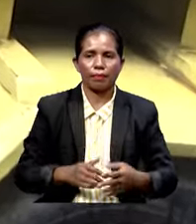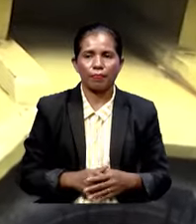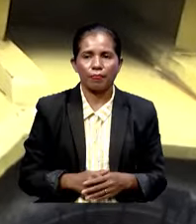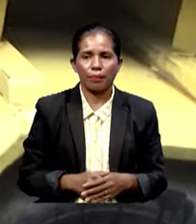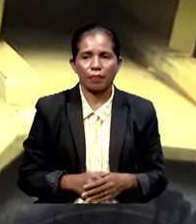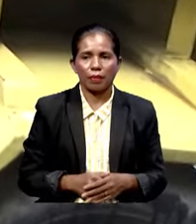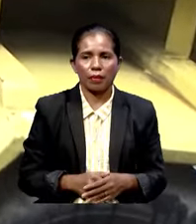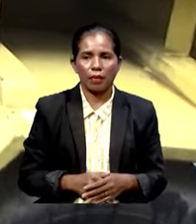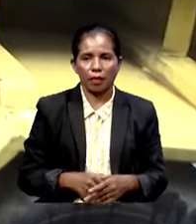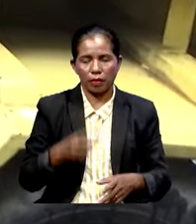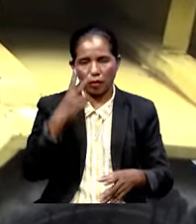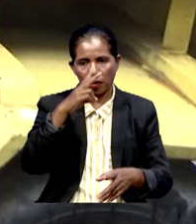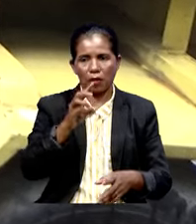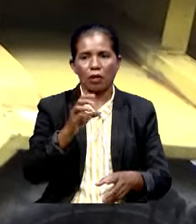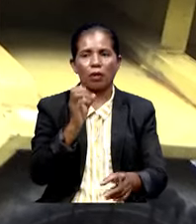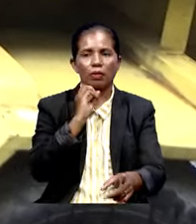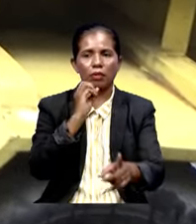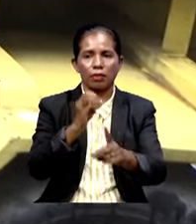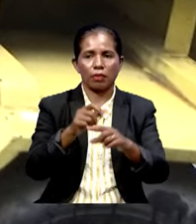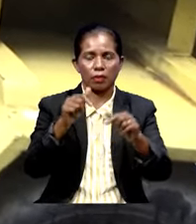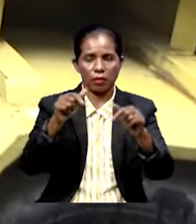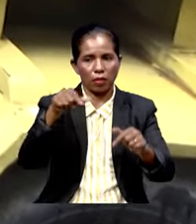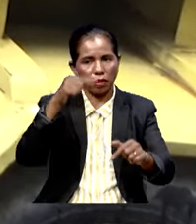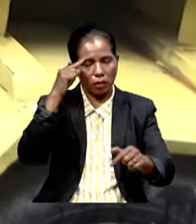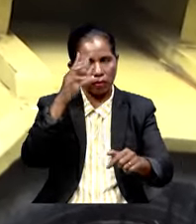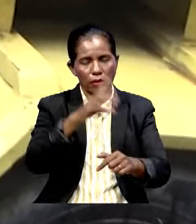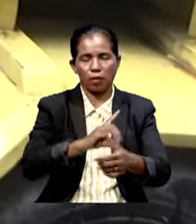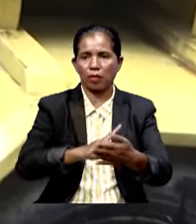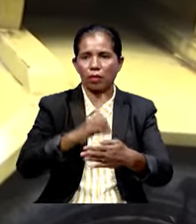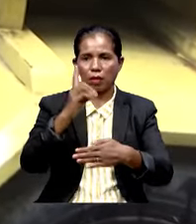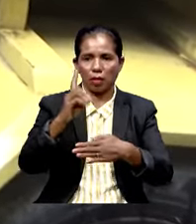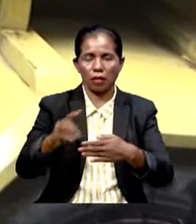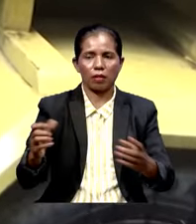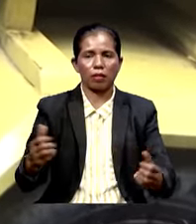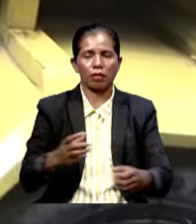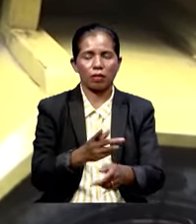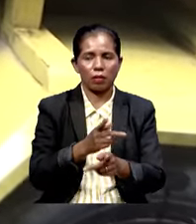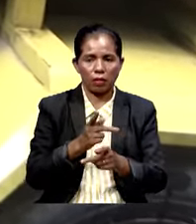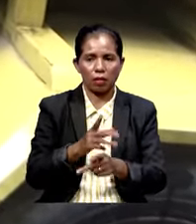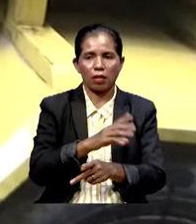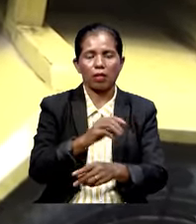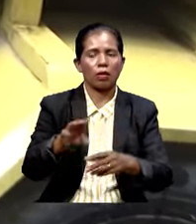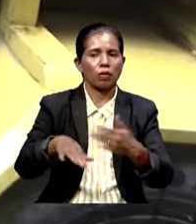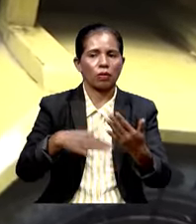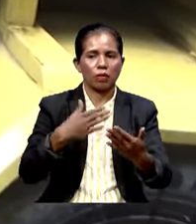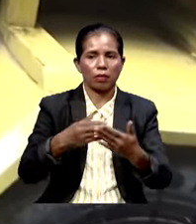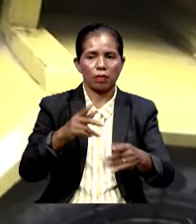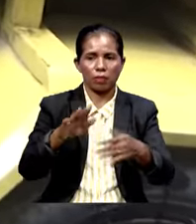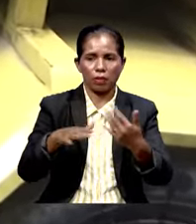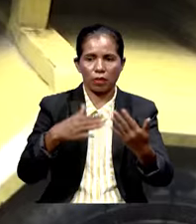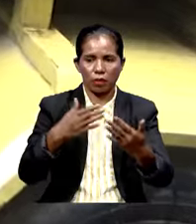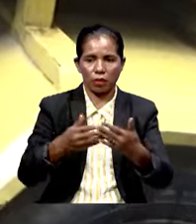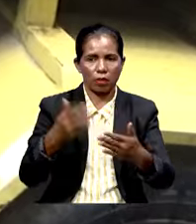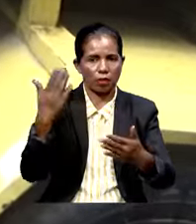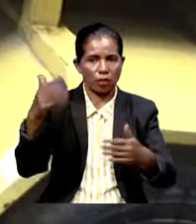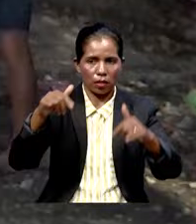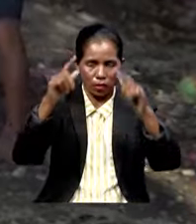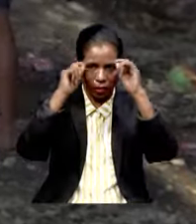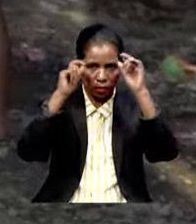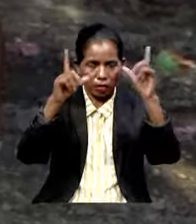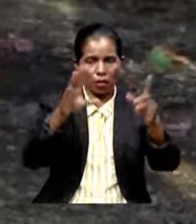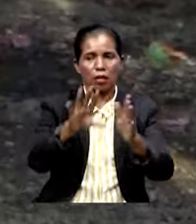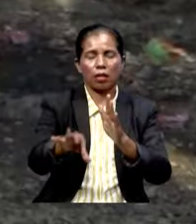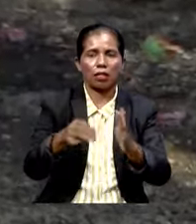Atu concretiza objetivo Hirakne, governo se desenvolve rode assegura katak maioria população rural iha Timor-Leste